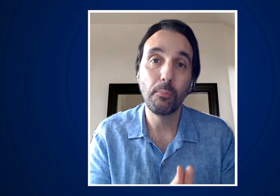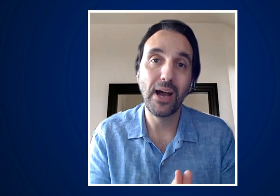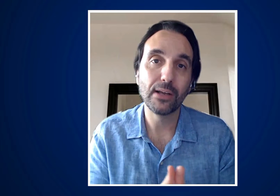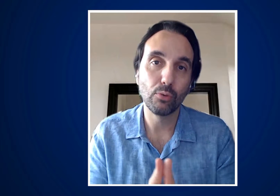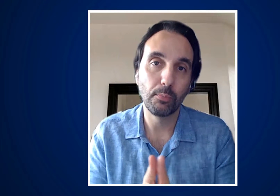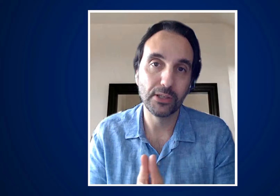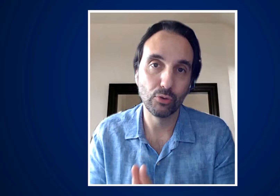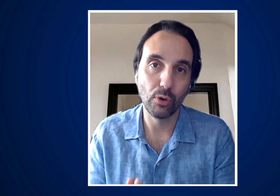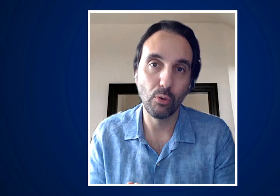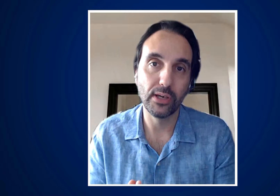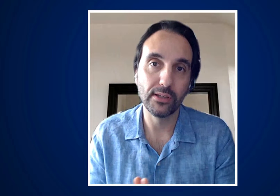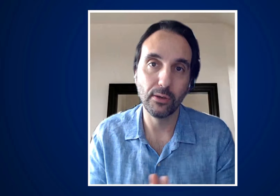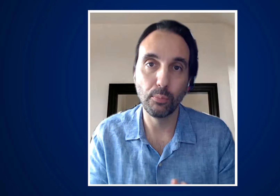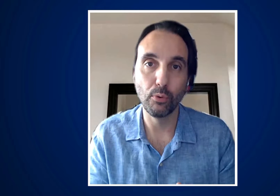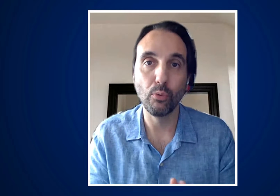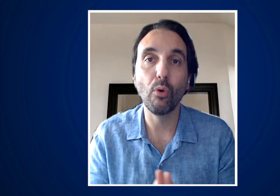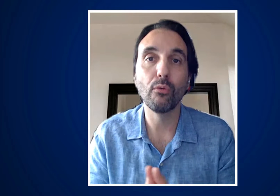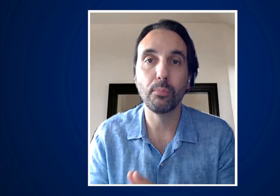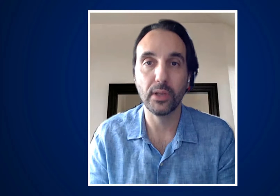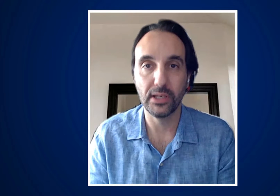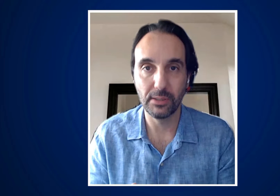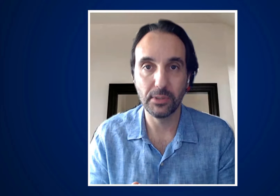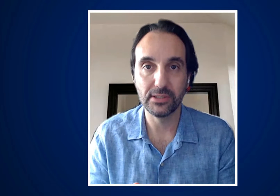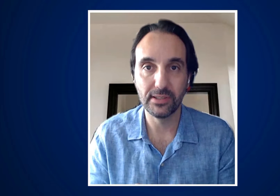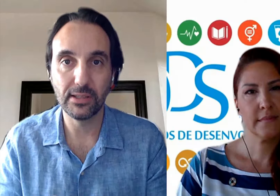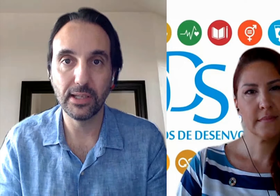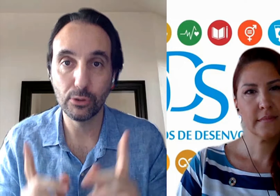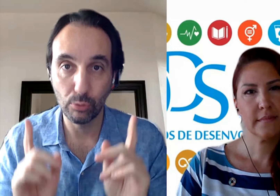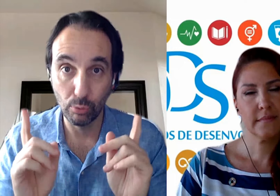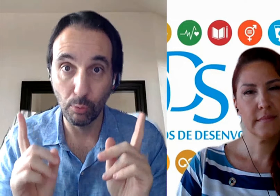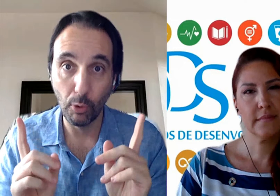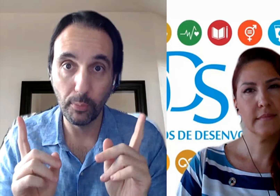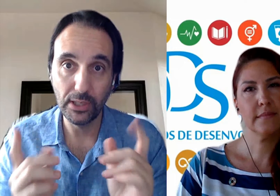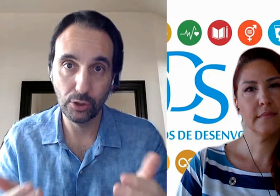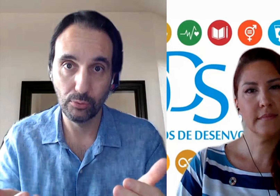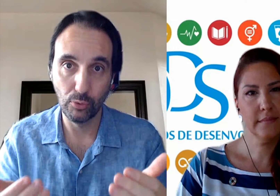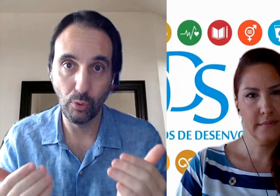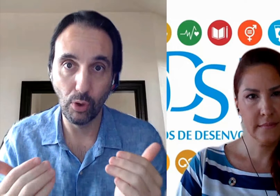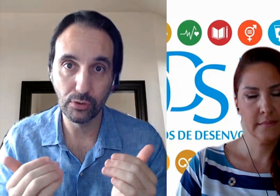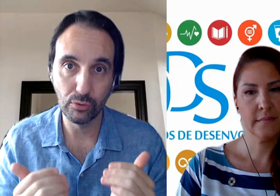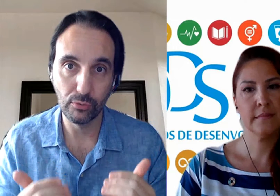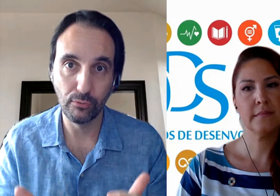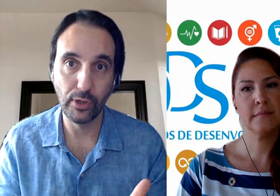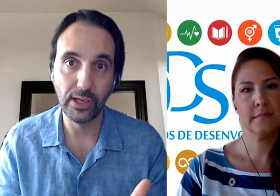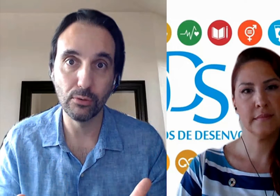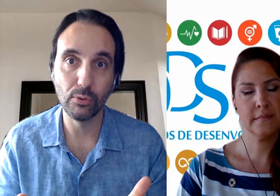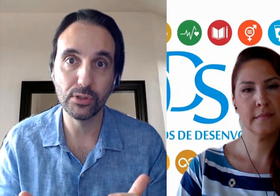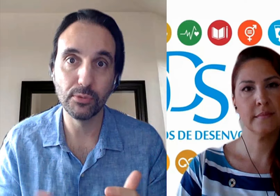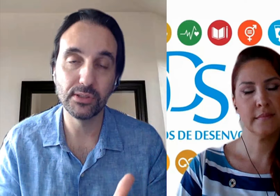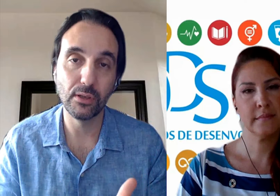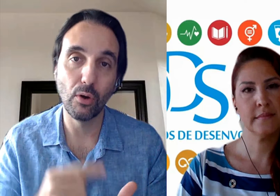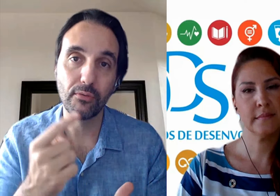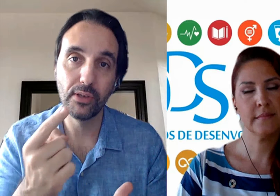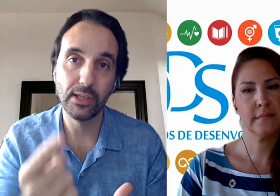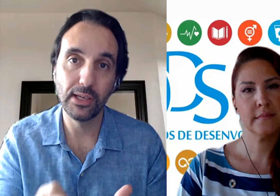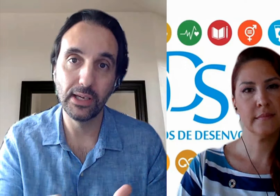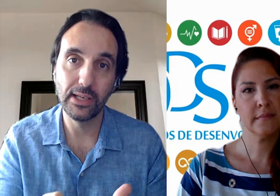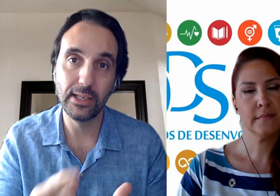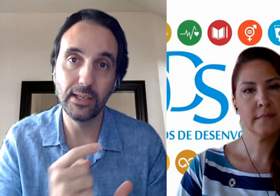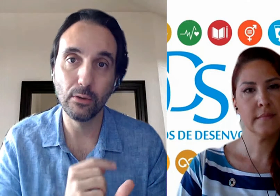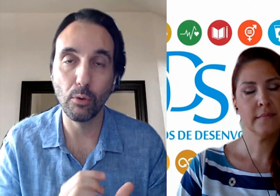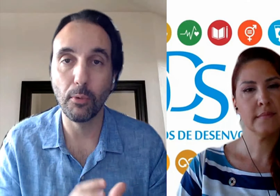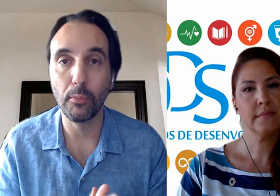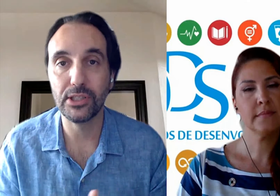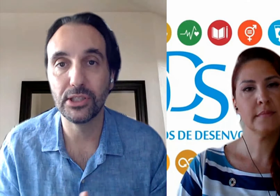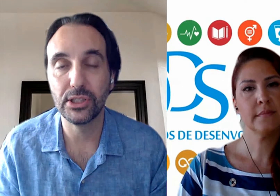E o pacto passou agora, então, por um novo planejamento estratégico globalmente. O nosso foi aqui de 2019